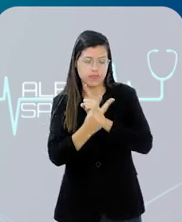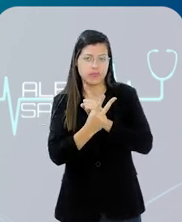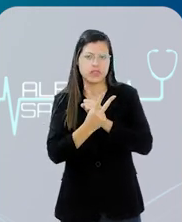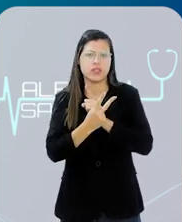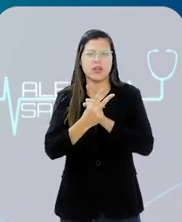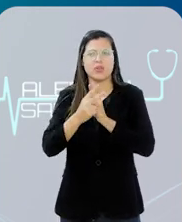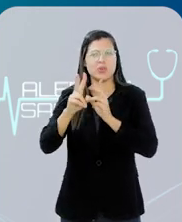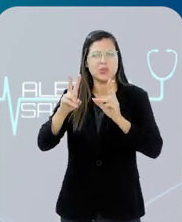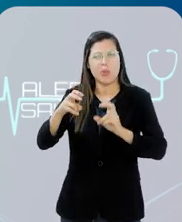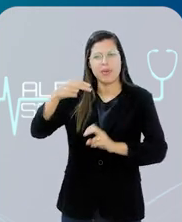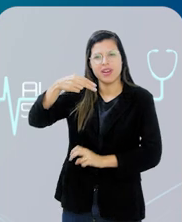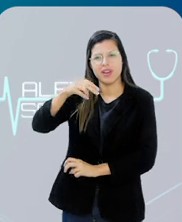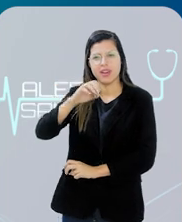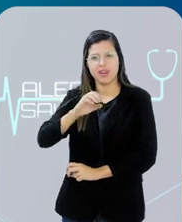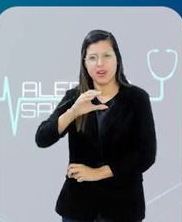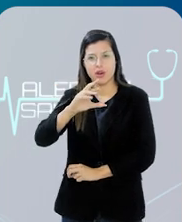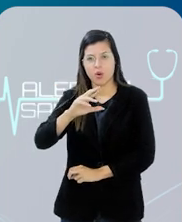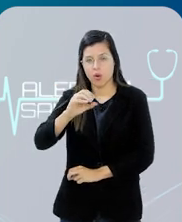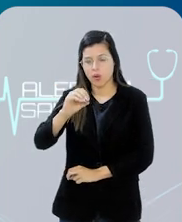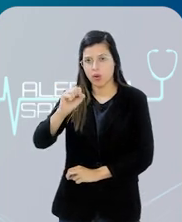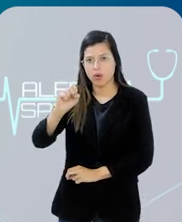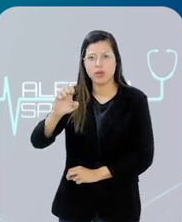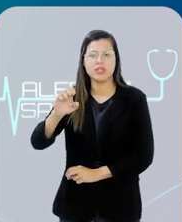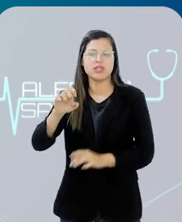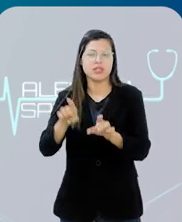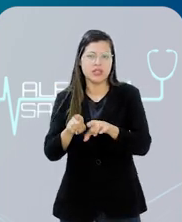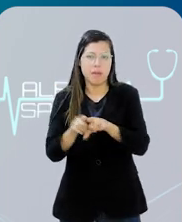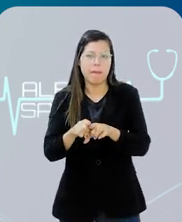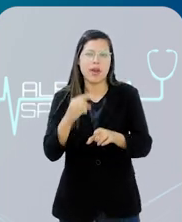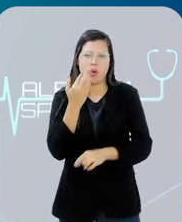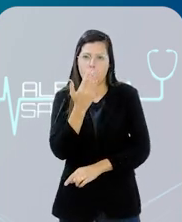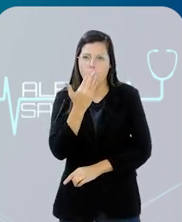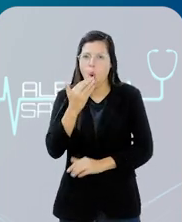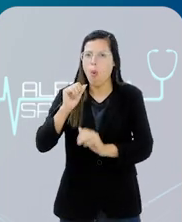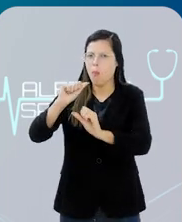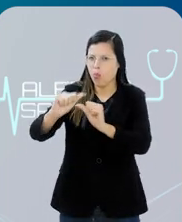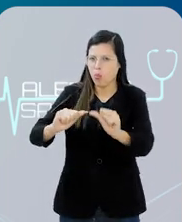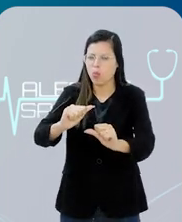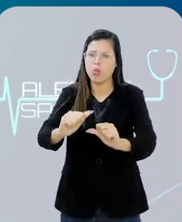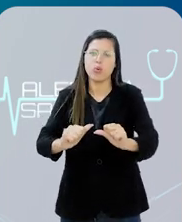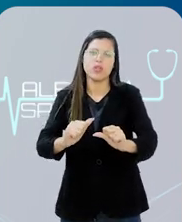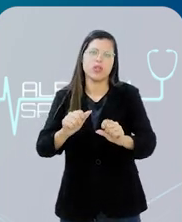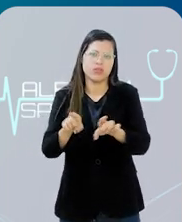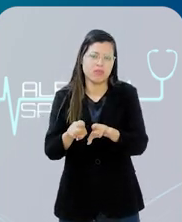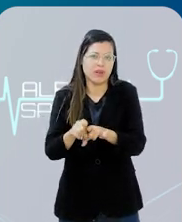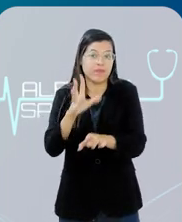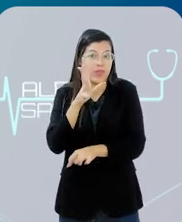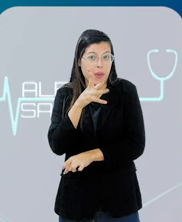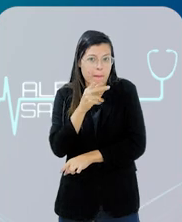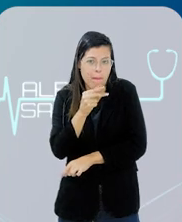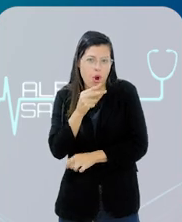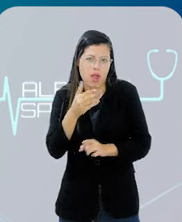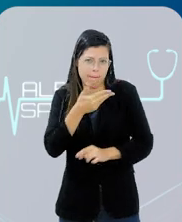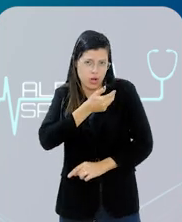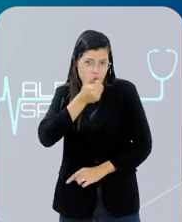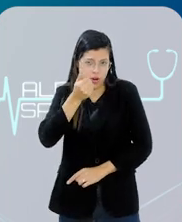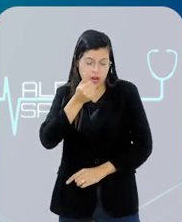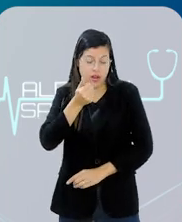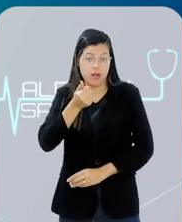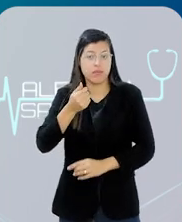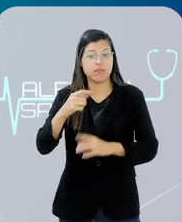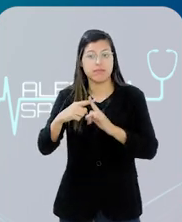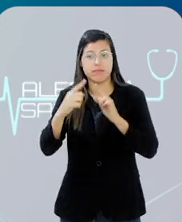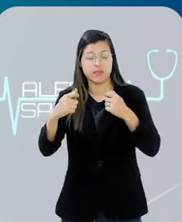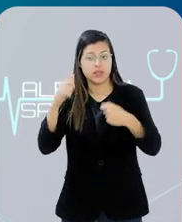de necrose, alteração de pigmentação, alteração de cicatrização. Então, só que a gente tem que lembrar